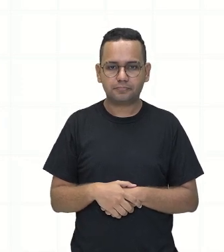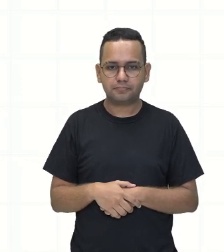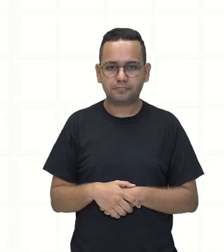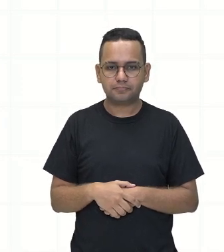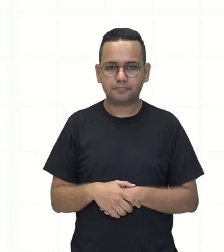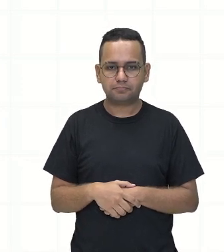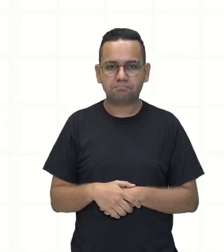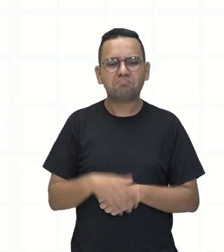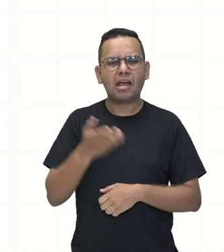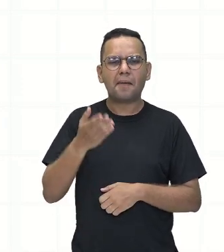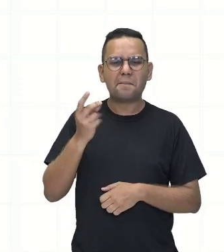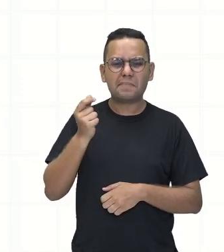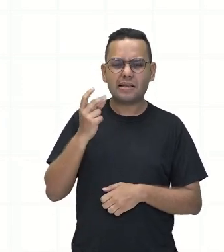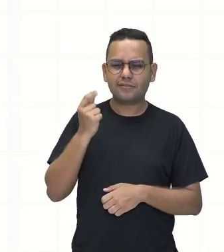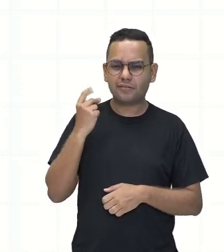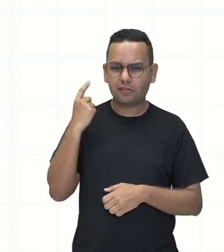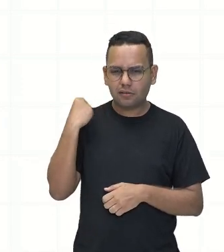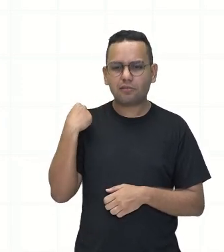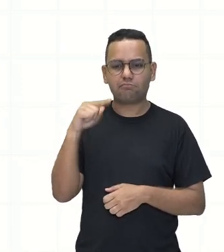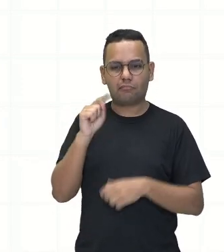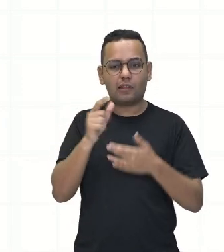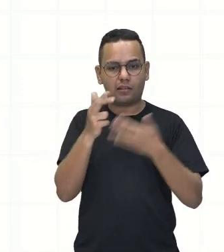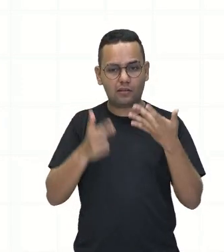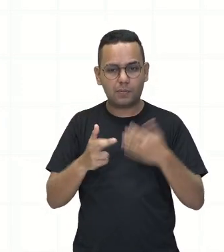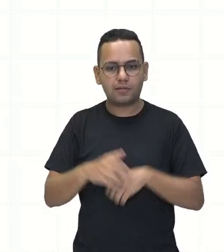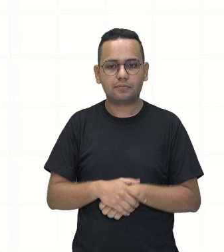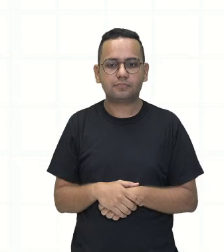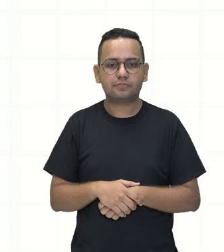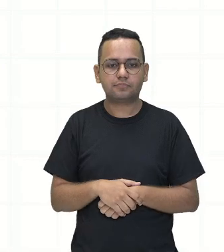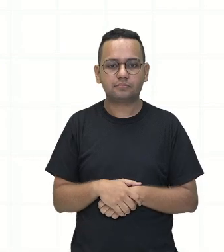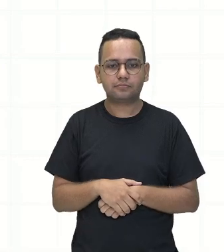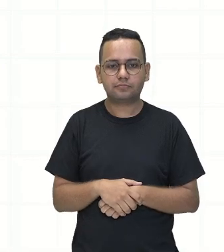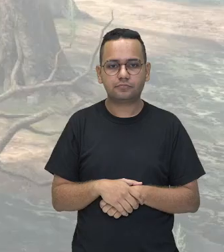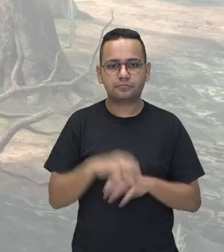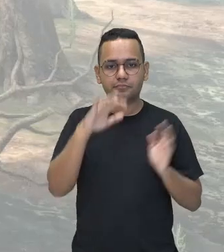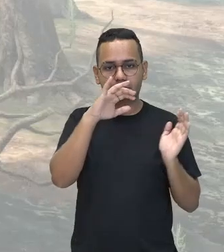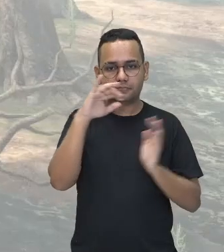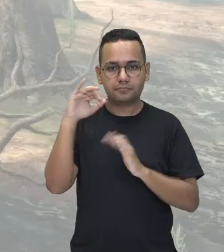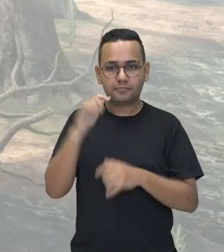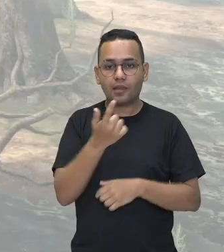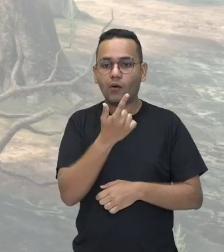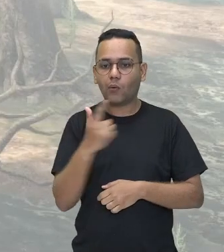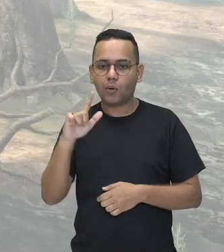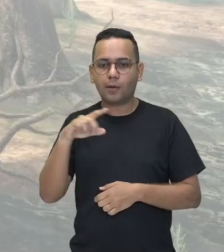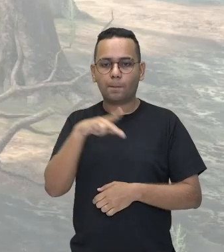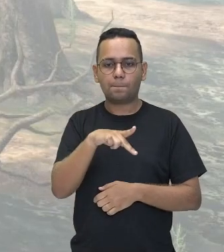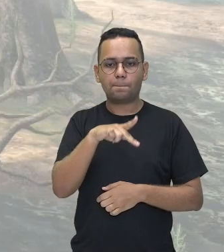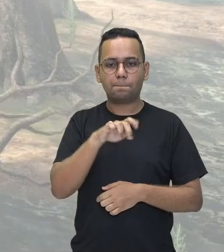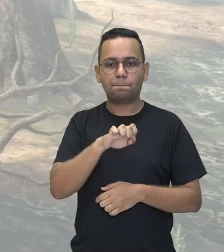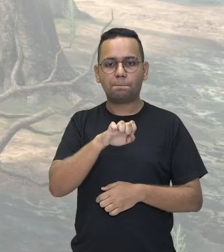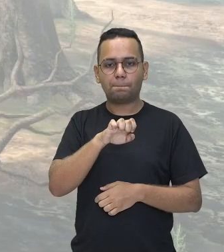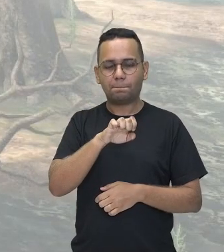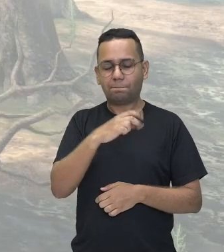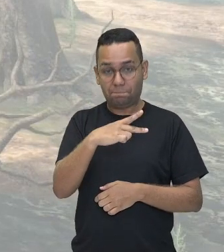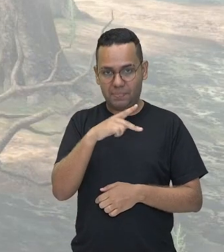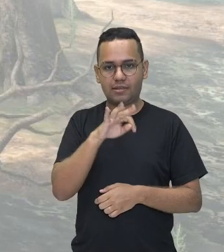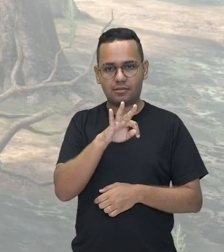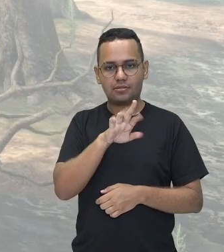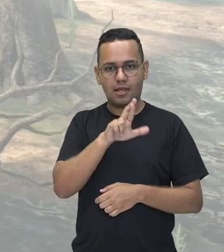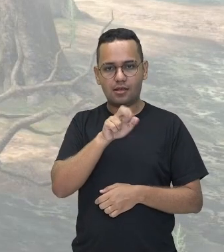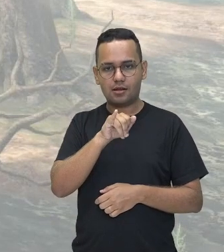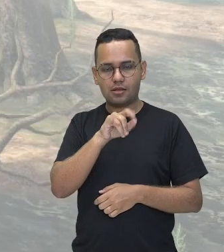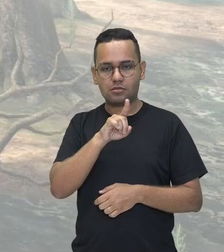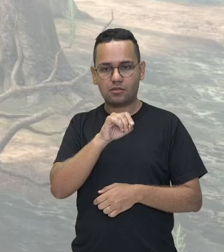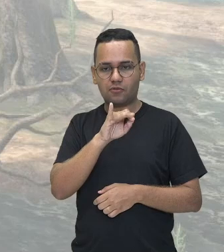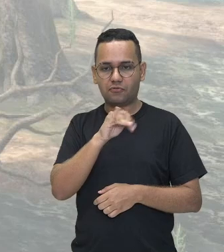primitivo que nós temos, né? Depois das briófitas, nós temos as pteridófitas. As